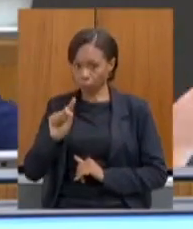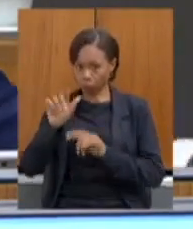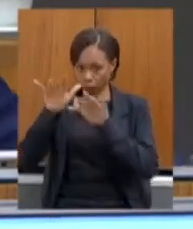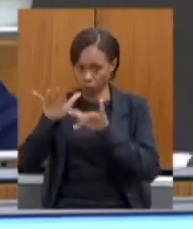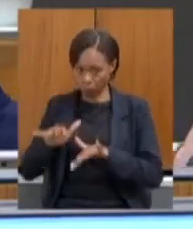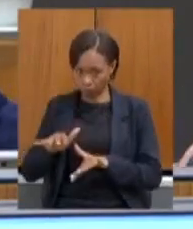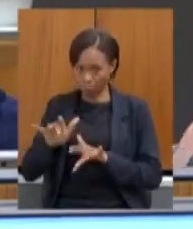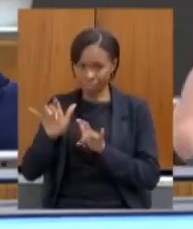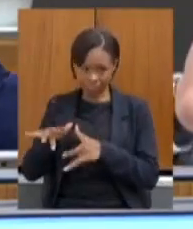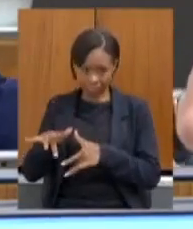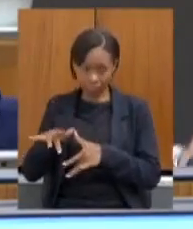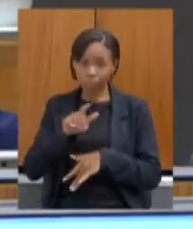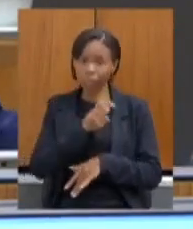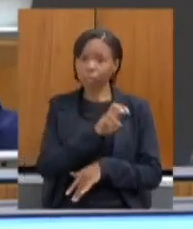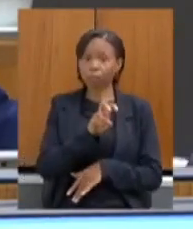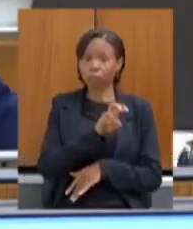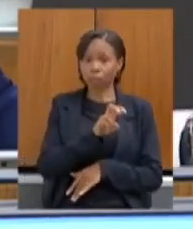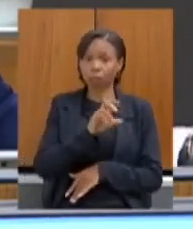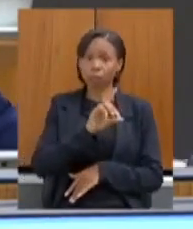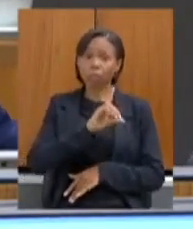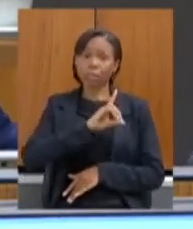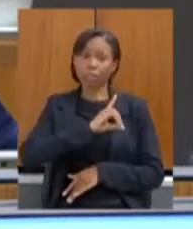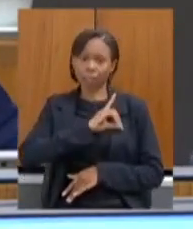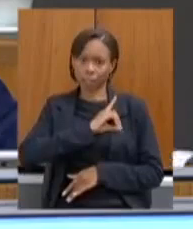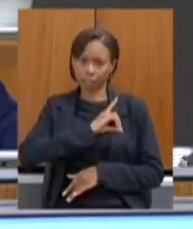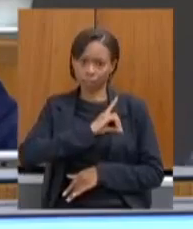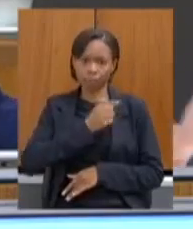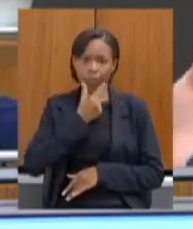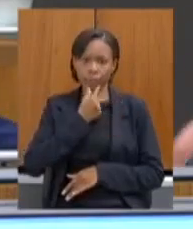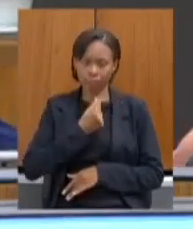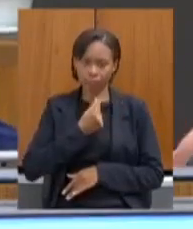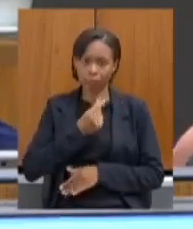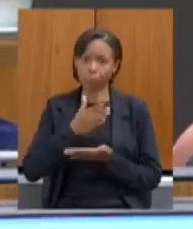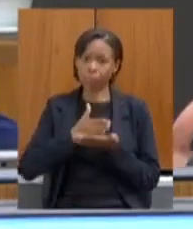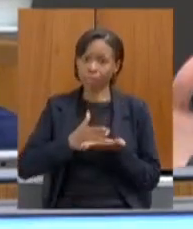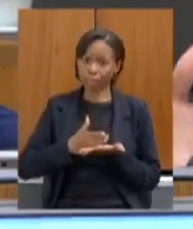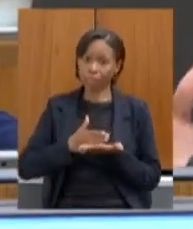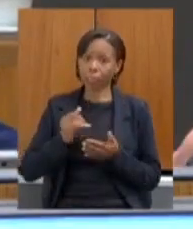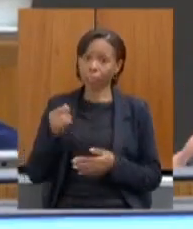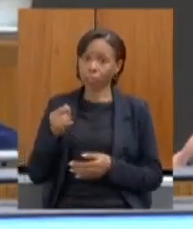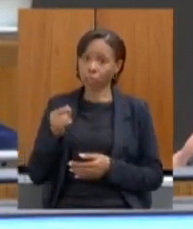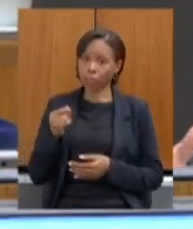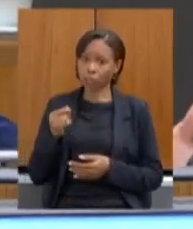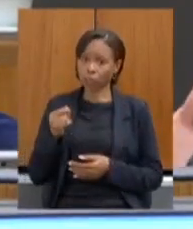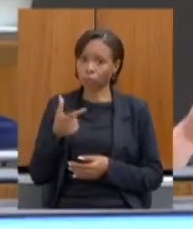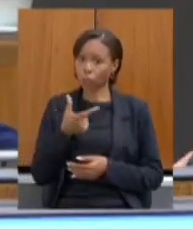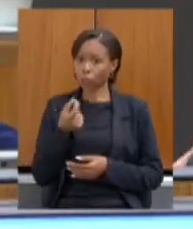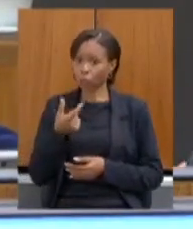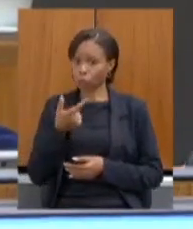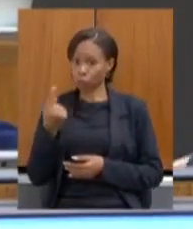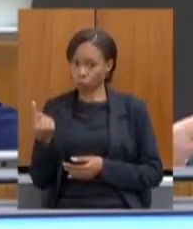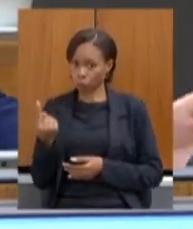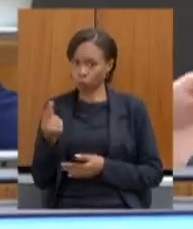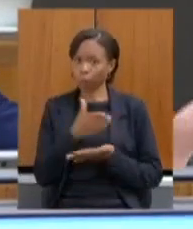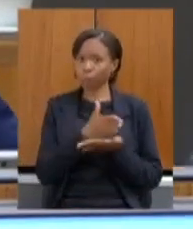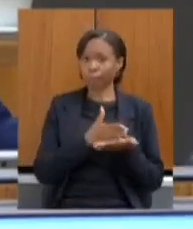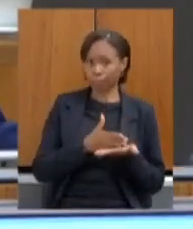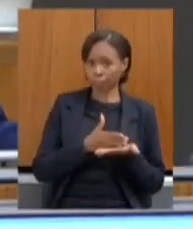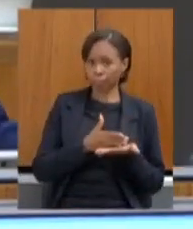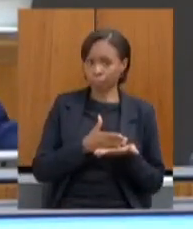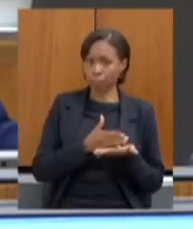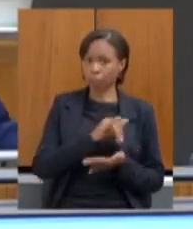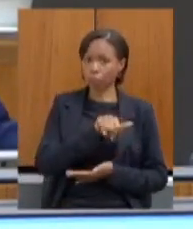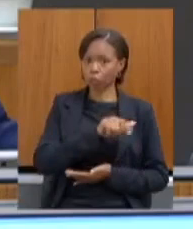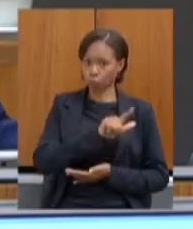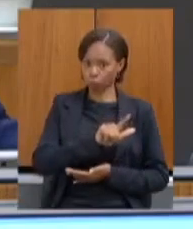metade desse contingente em janeiro de 2021, metade desse contingente em julho de 2021. Sobre